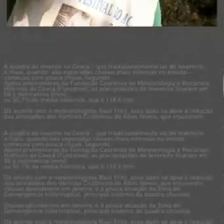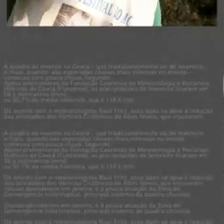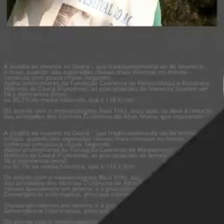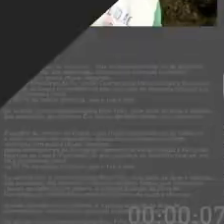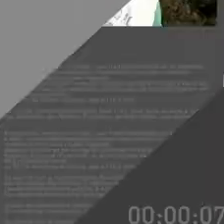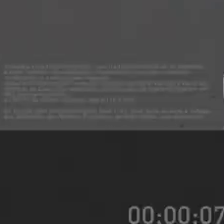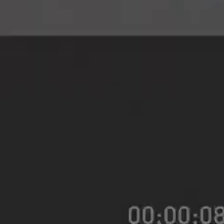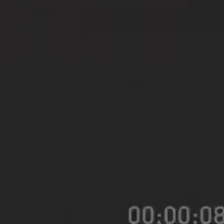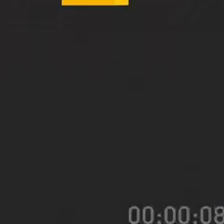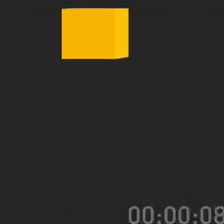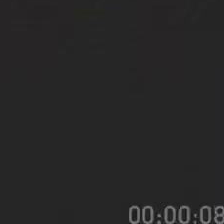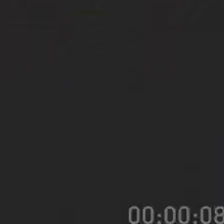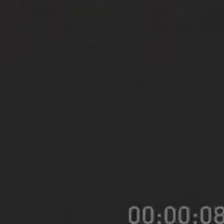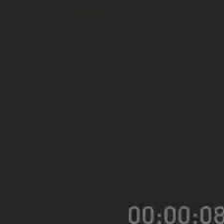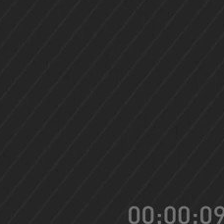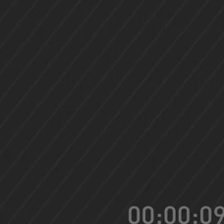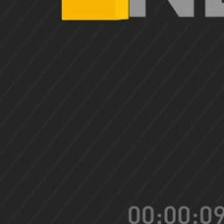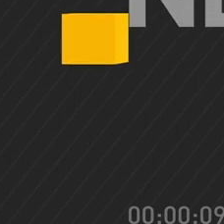ae